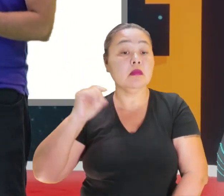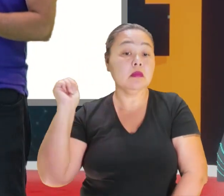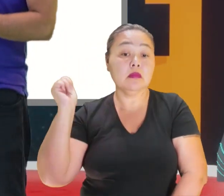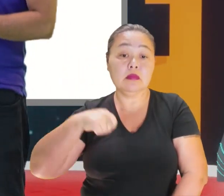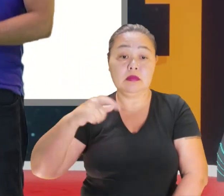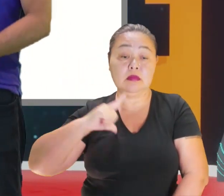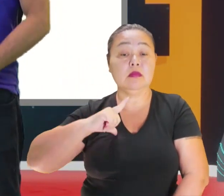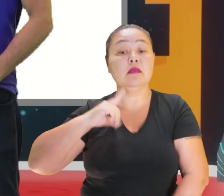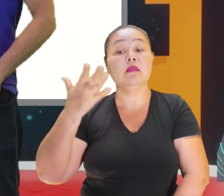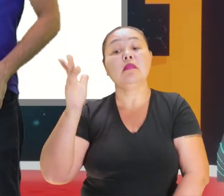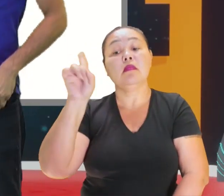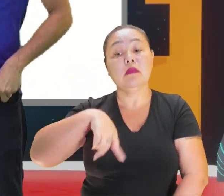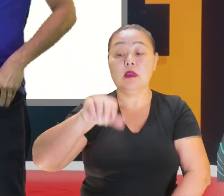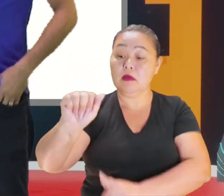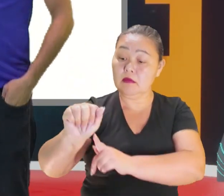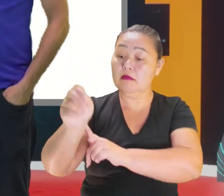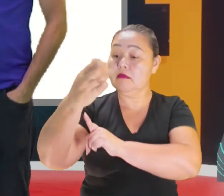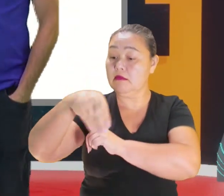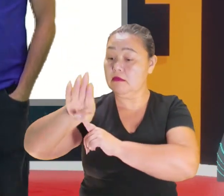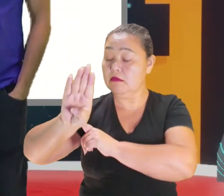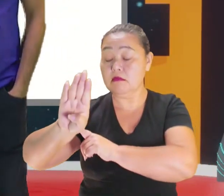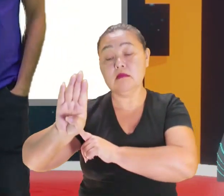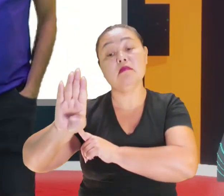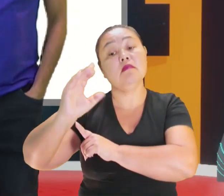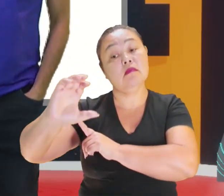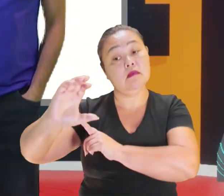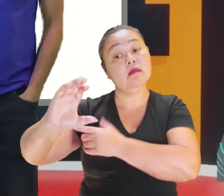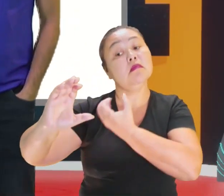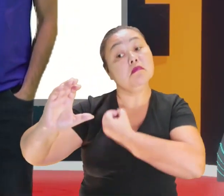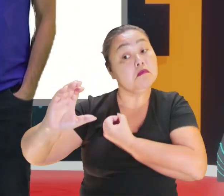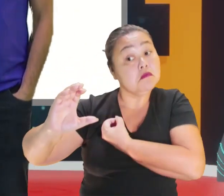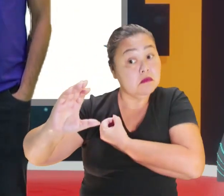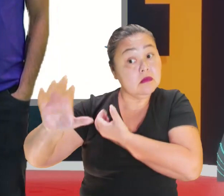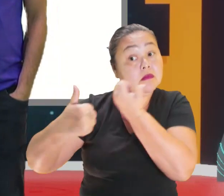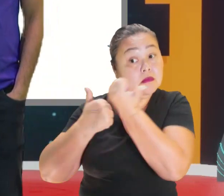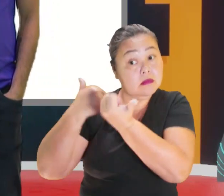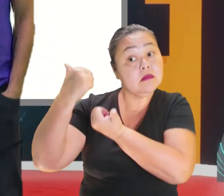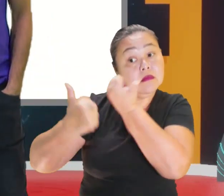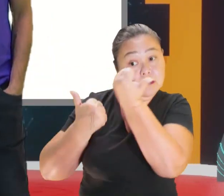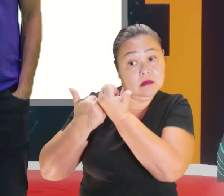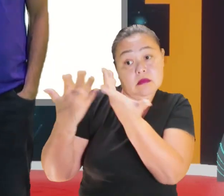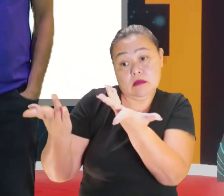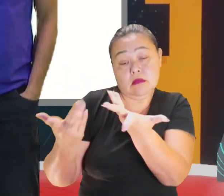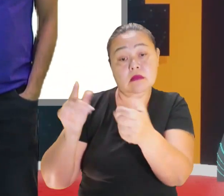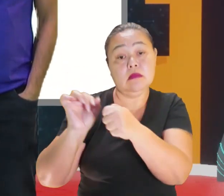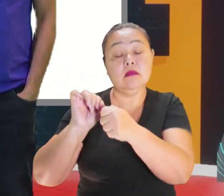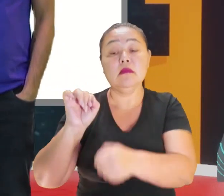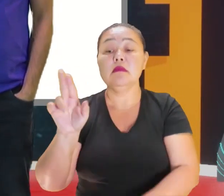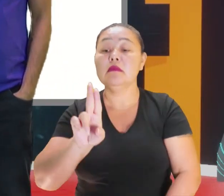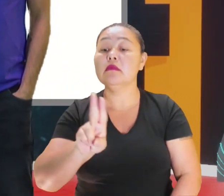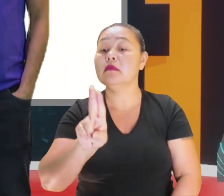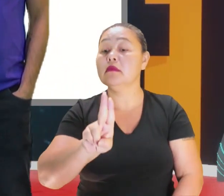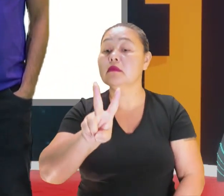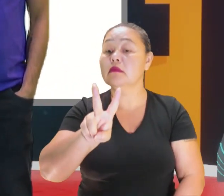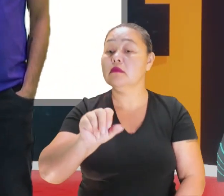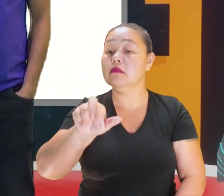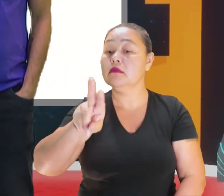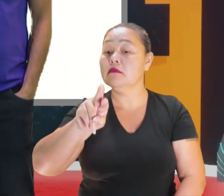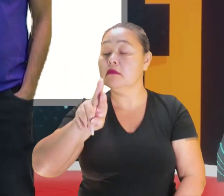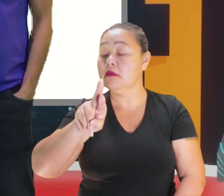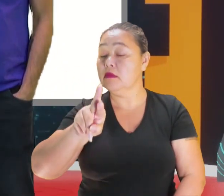possíveis valores para A, para B e para C. Então, isso acontece, por isso que a gente chama de variável,